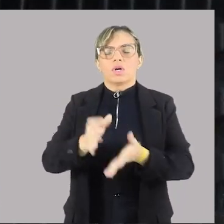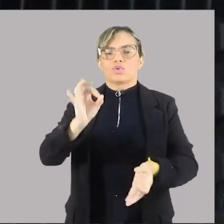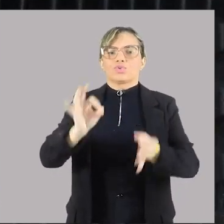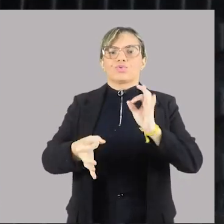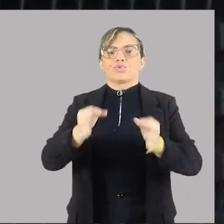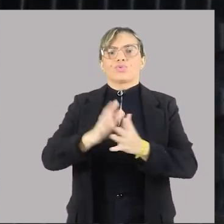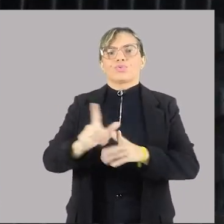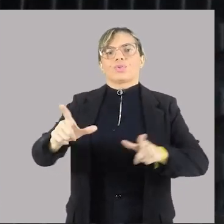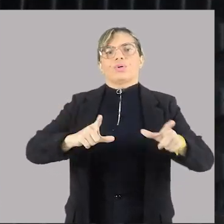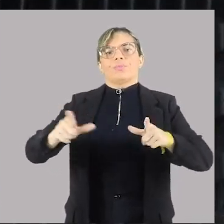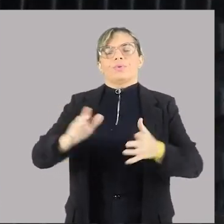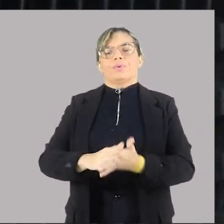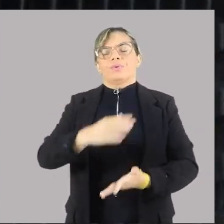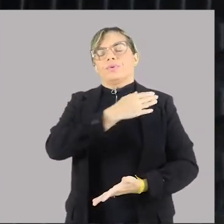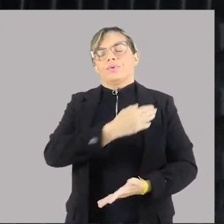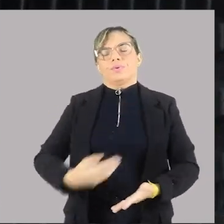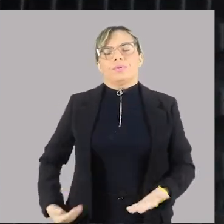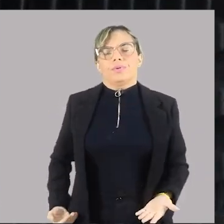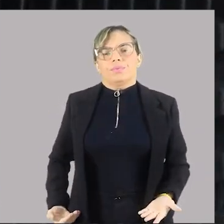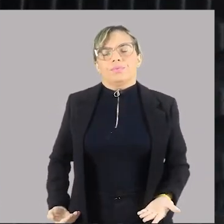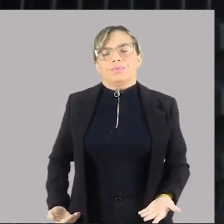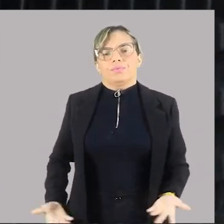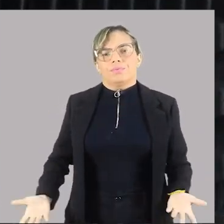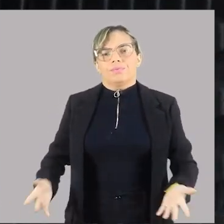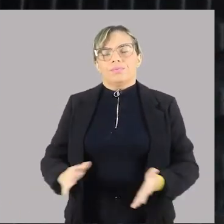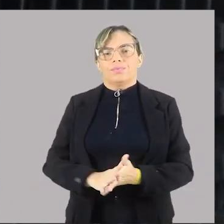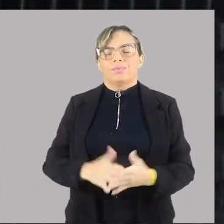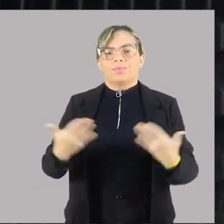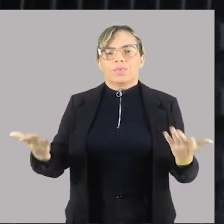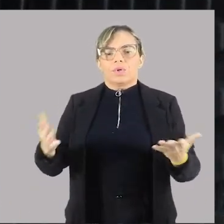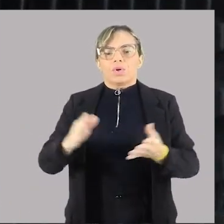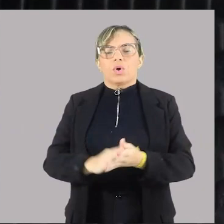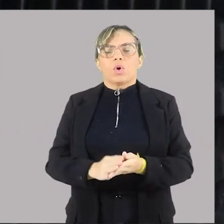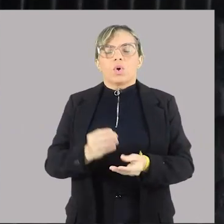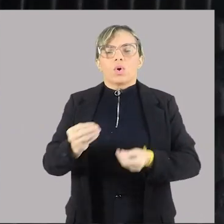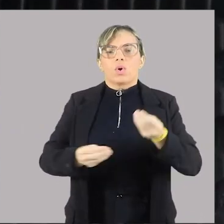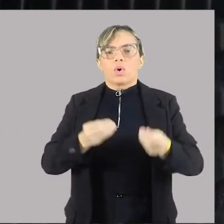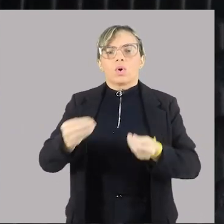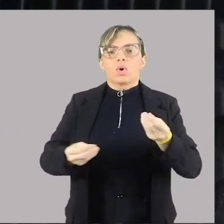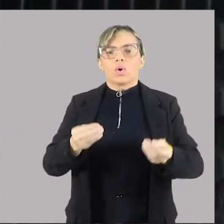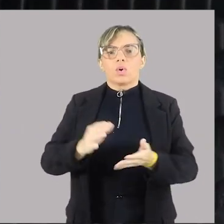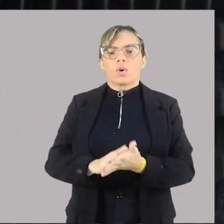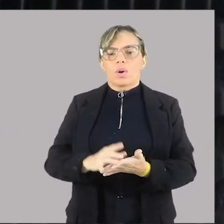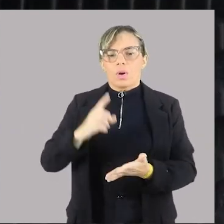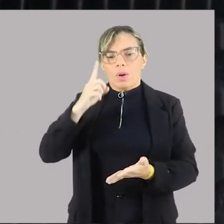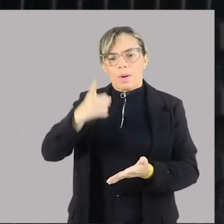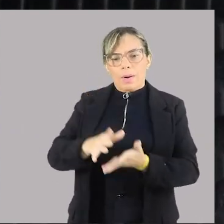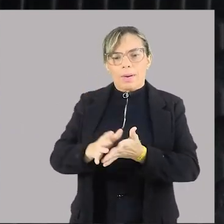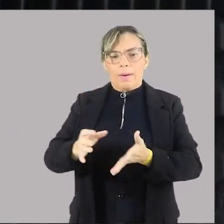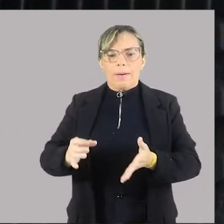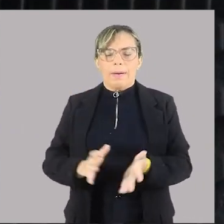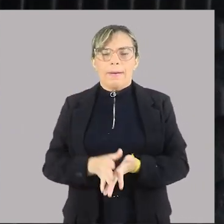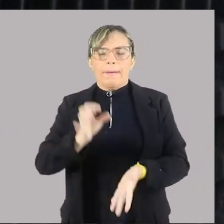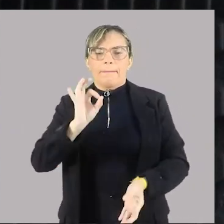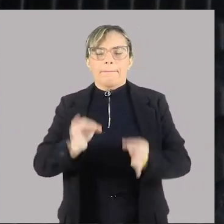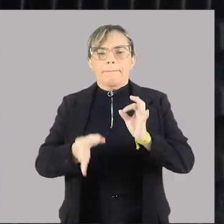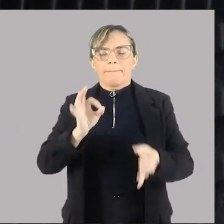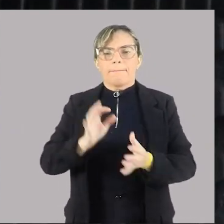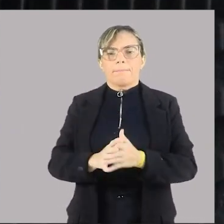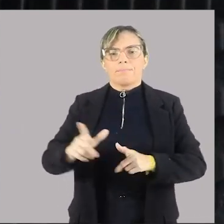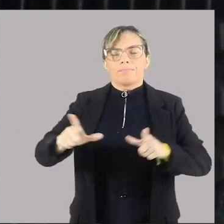Trabalho. É como se o governo funcionasse como o juiz do trabalho. O governo, ele